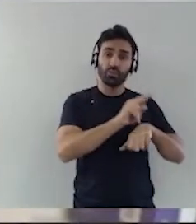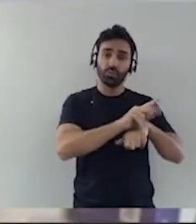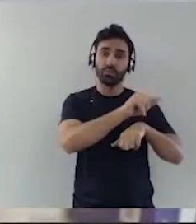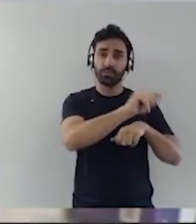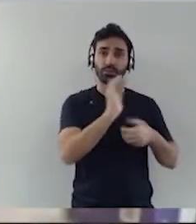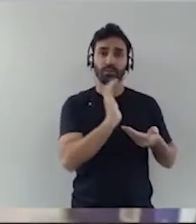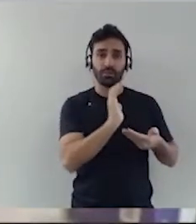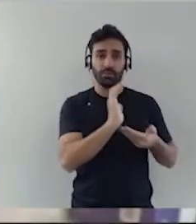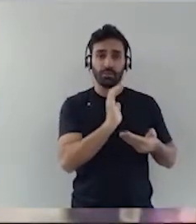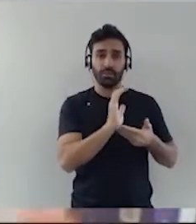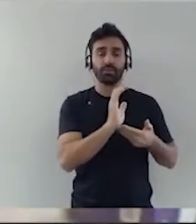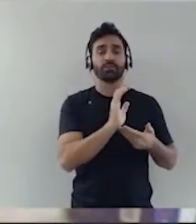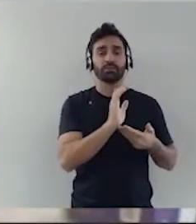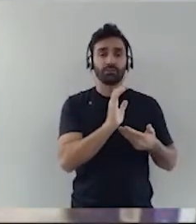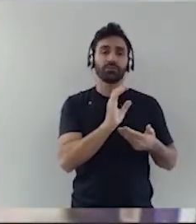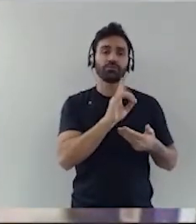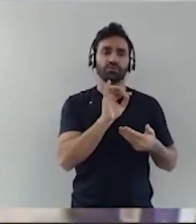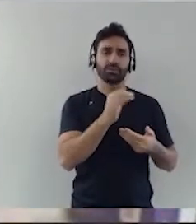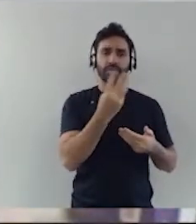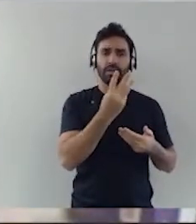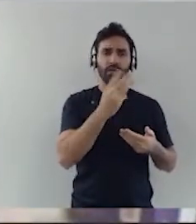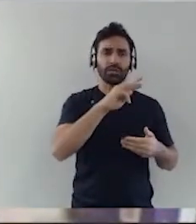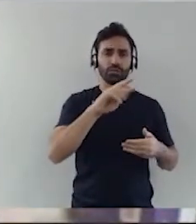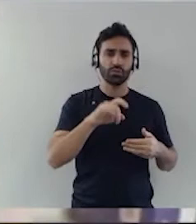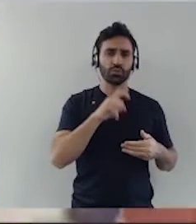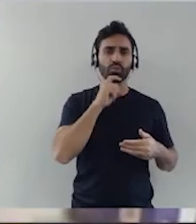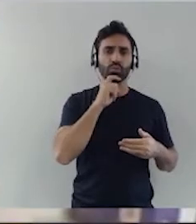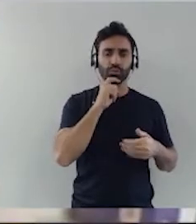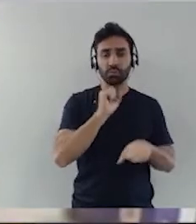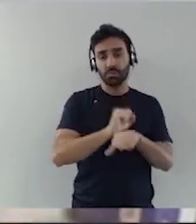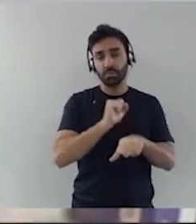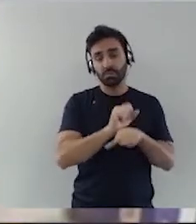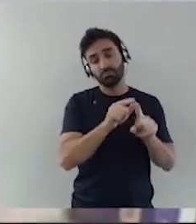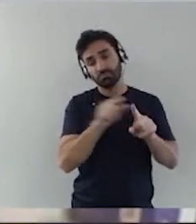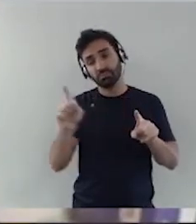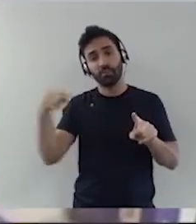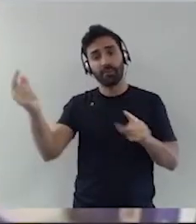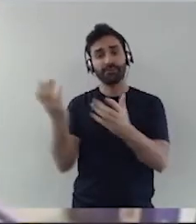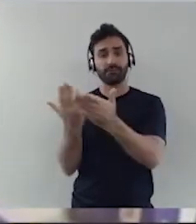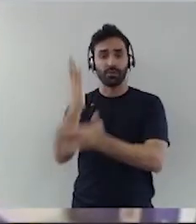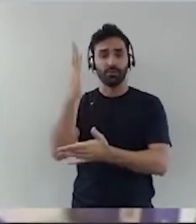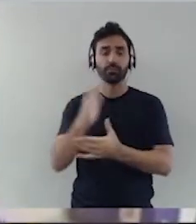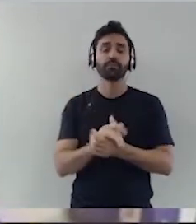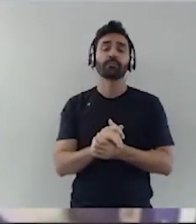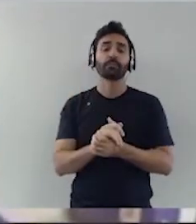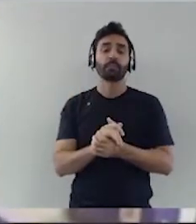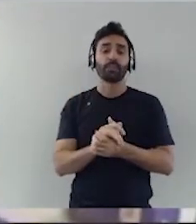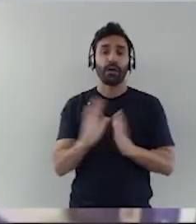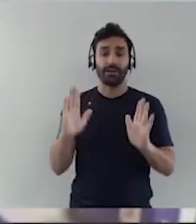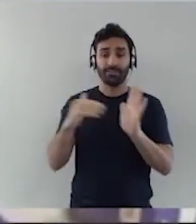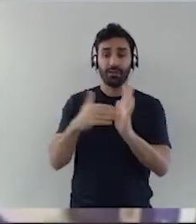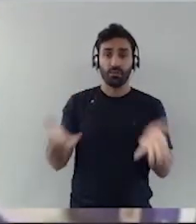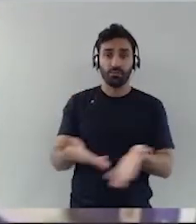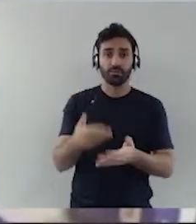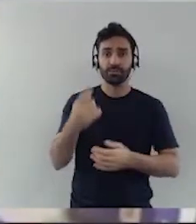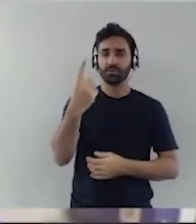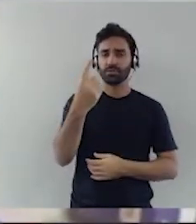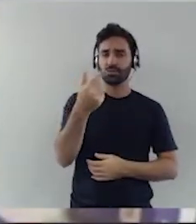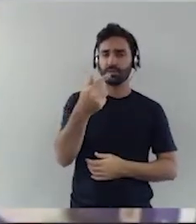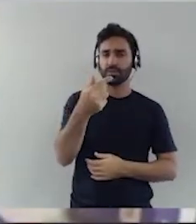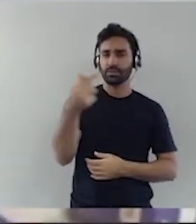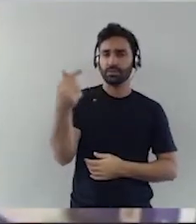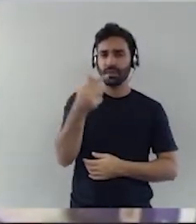de julho, portanto, estamos quase lá. Até este momento, foram apresentadas 177